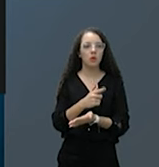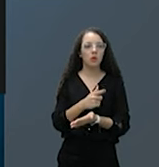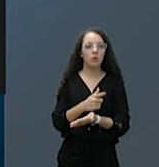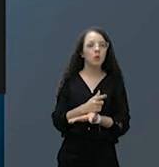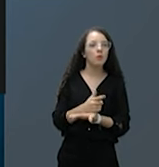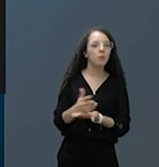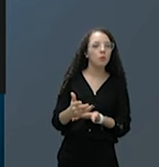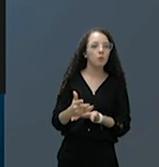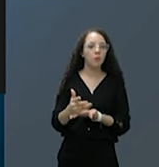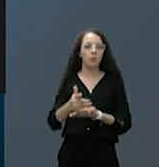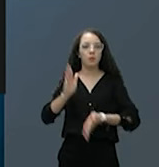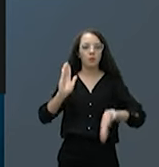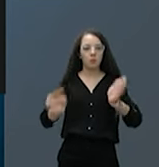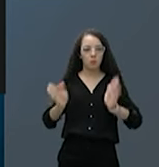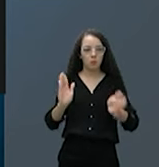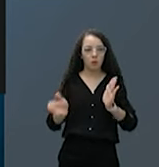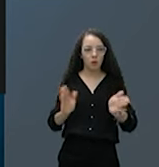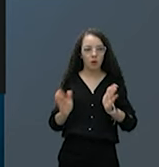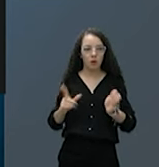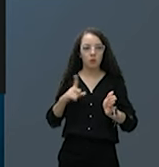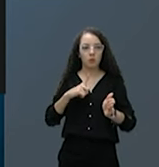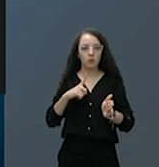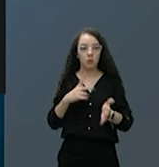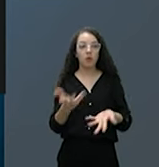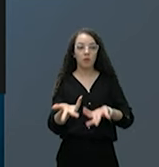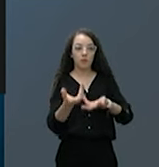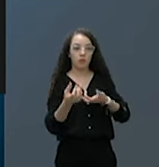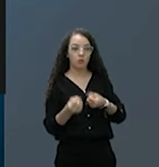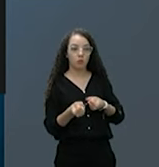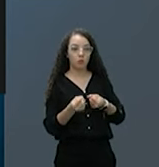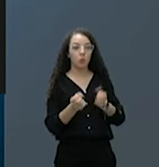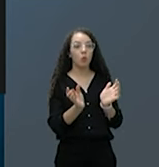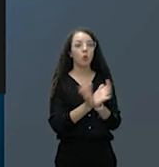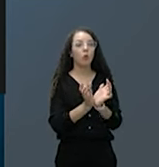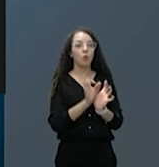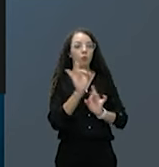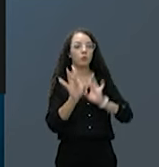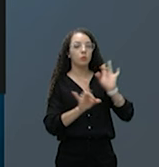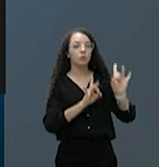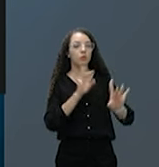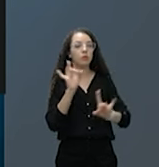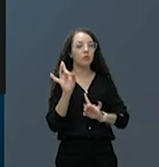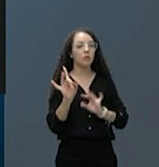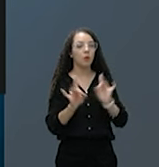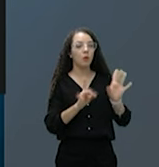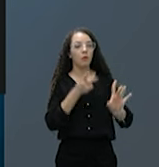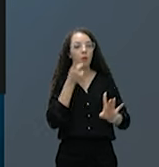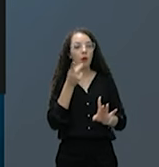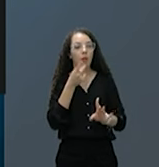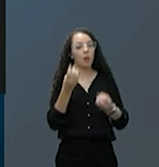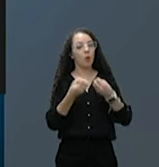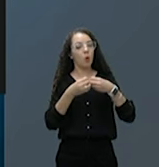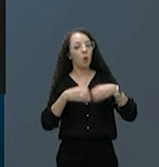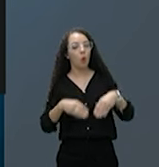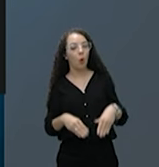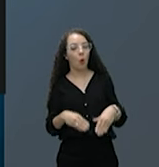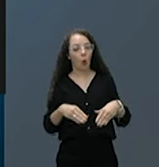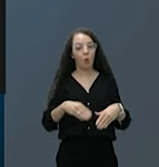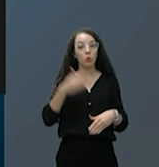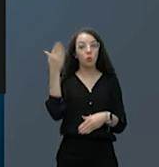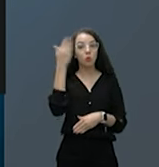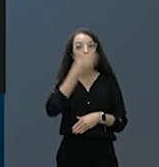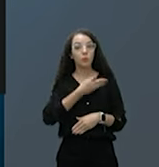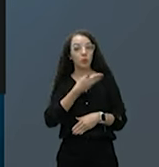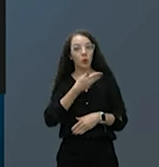Foram postos em barra de divergência com duas teses. A da Corte Especial diz respeito à questão de ônus probatório, porque quem tem o ônus